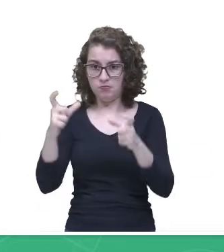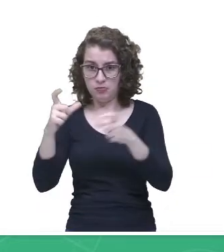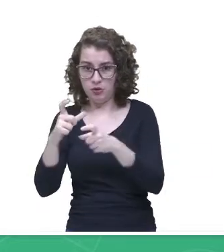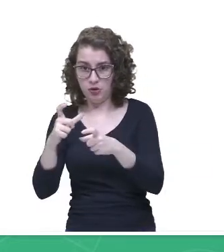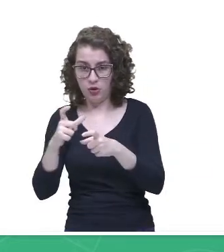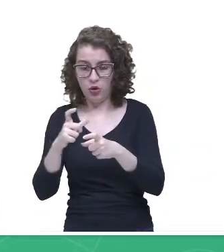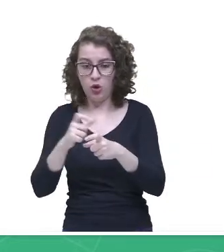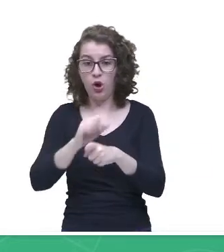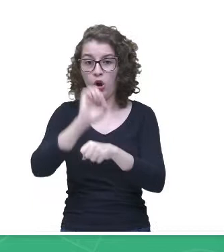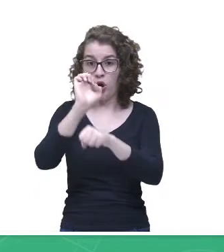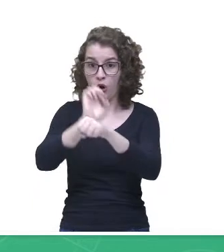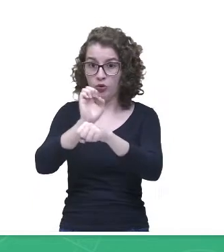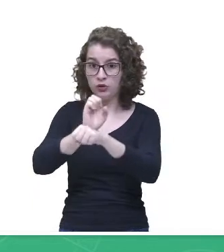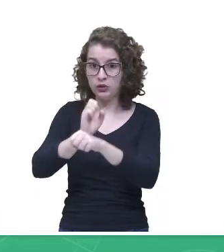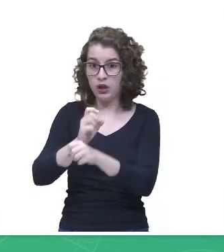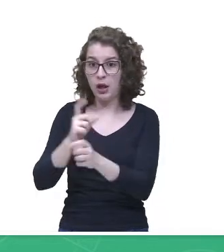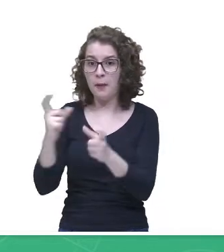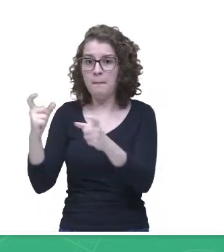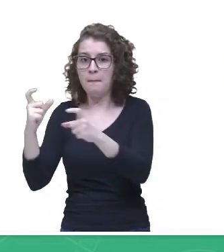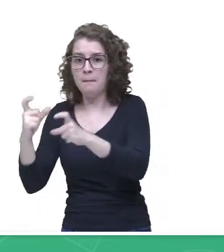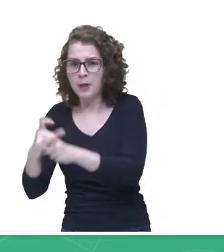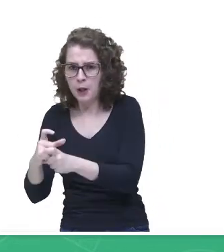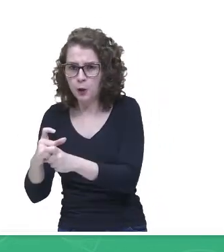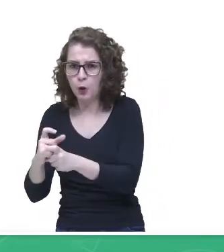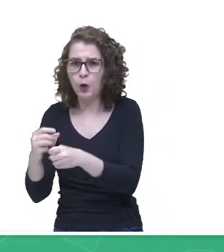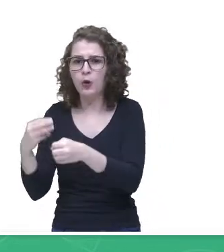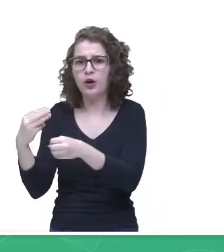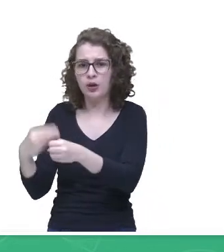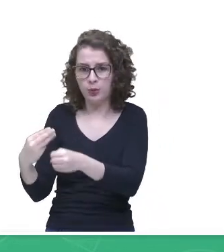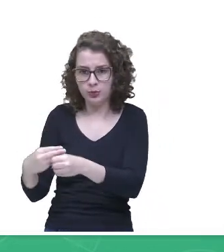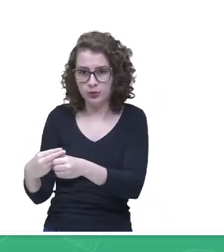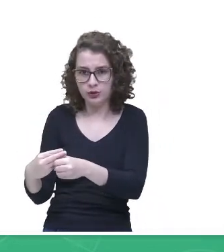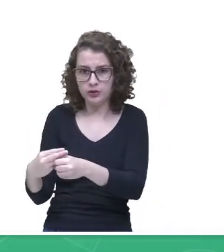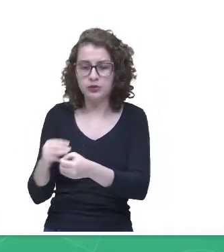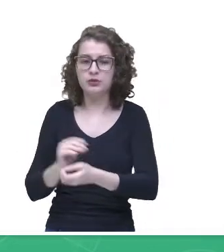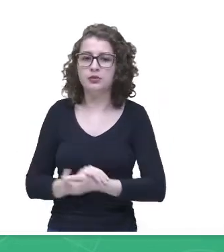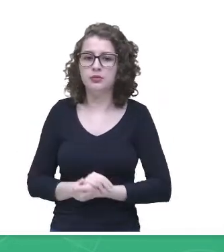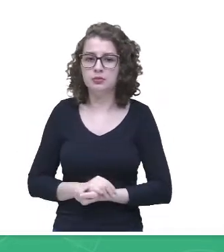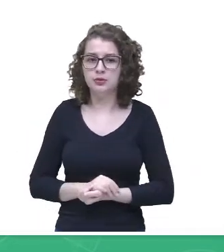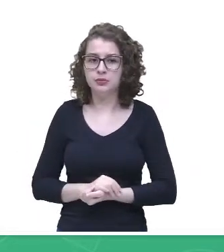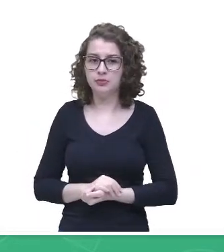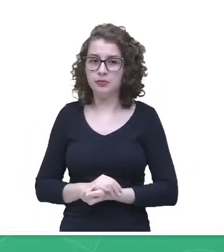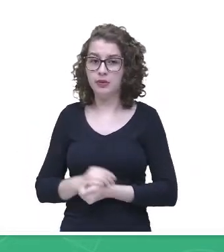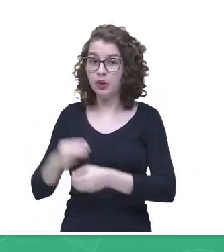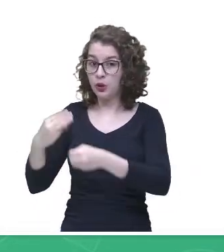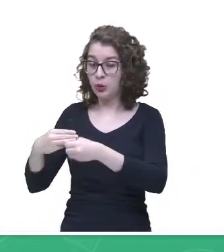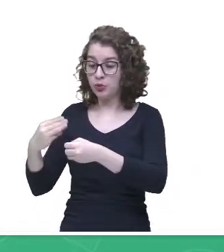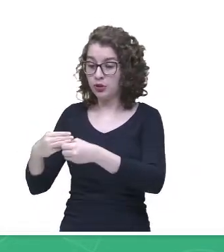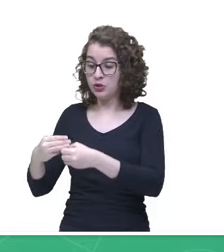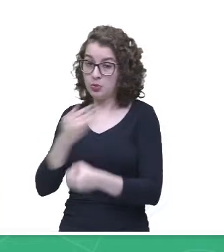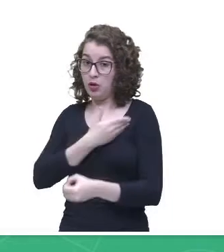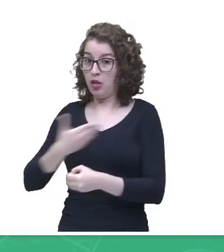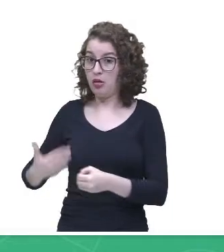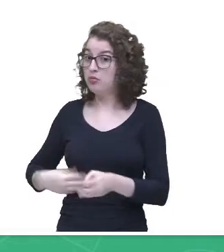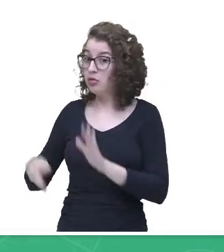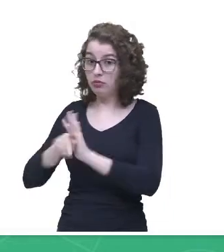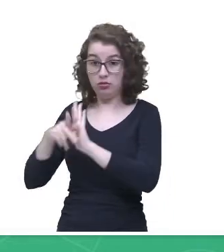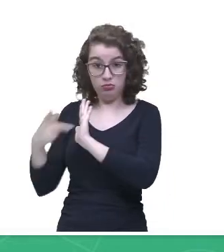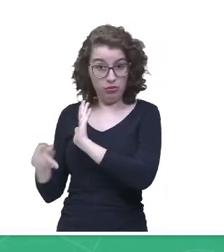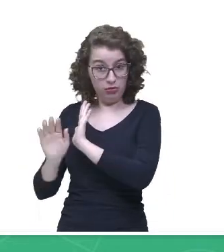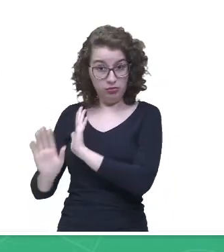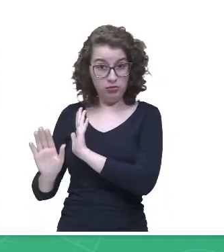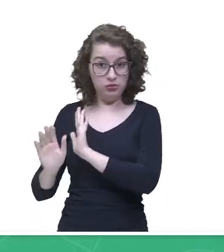político-administrativos, tá? Possui governo próprio. Se eu estou falando de município e falando de governo próprio, eu estou